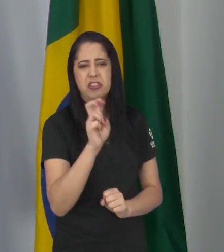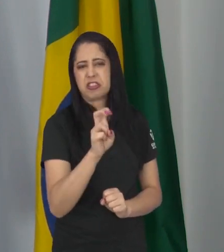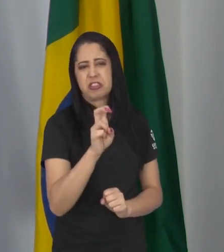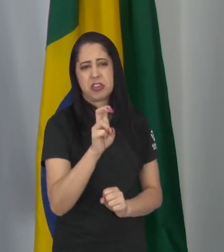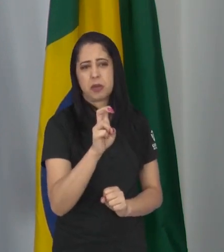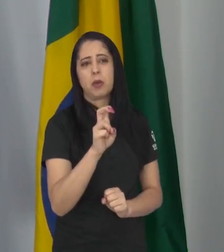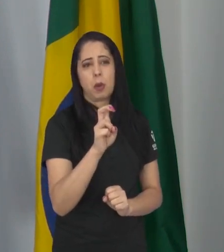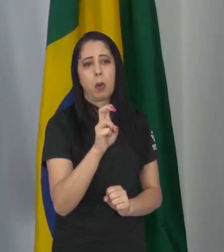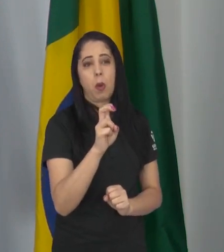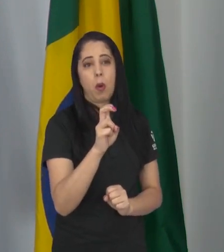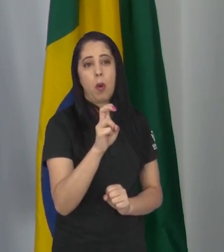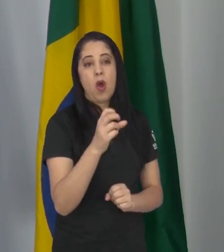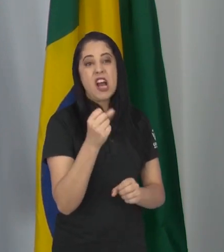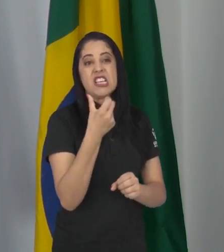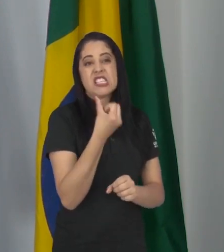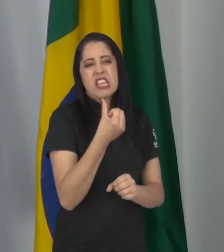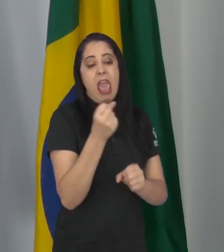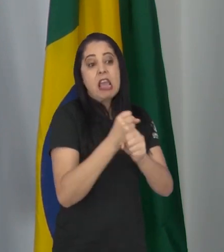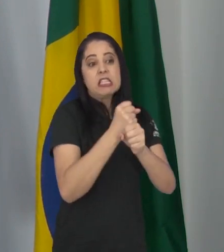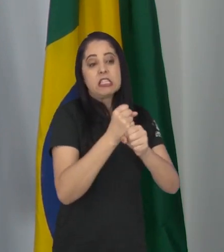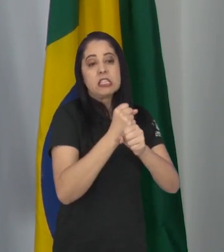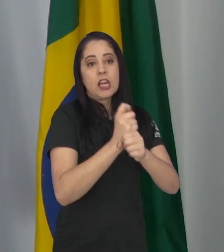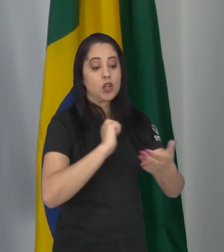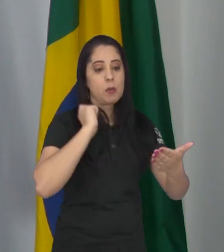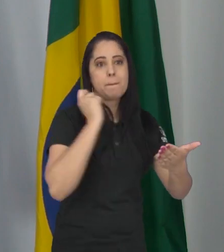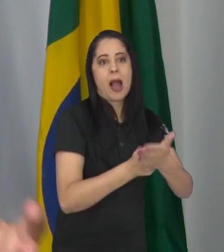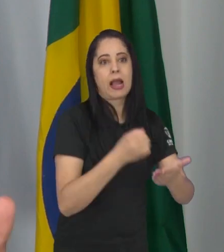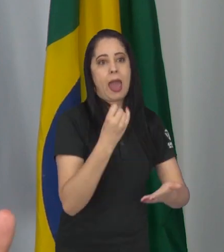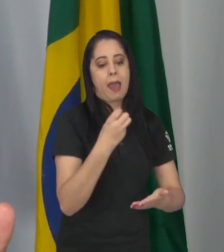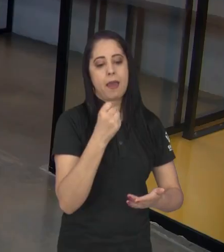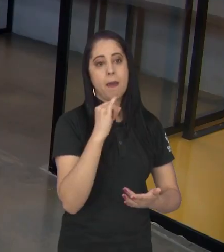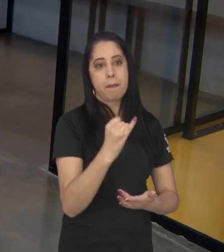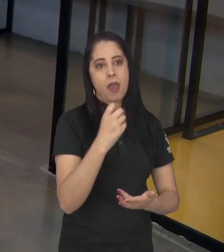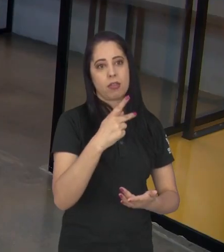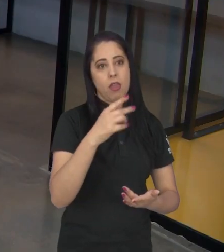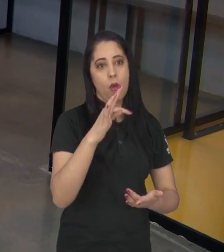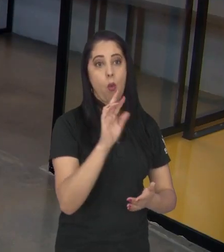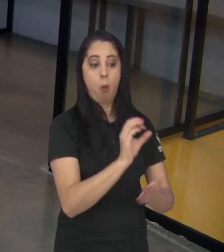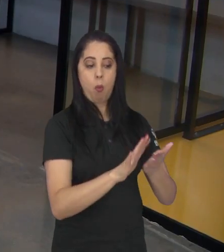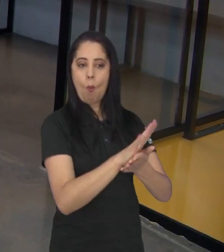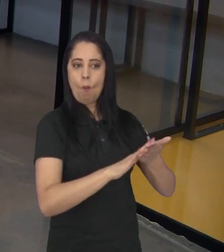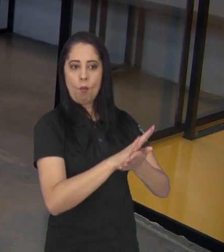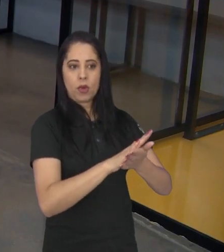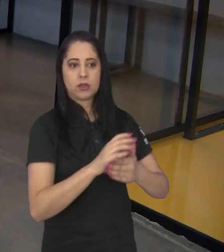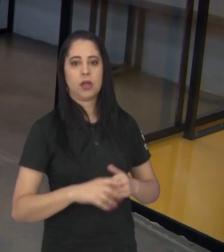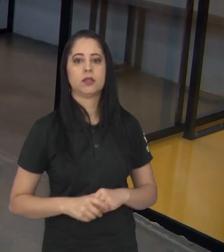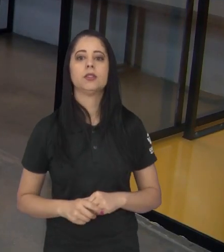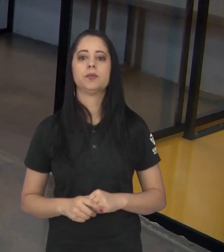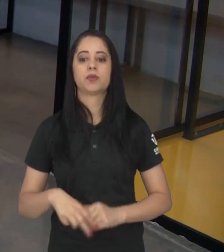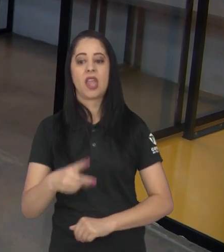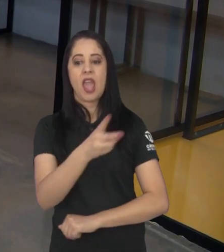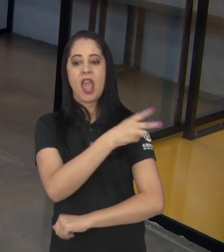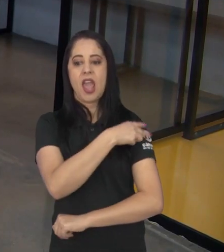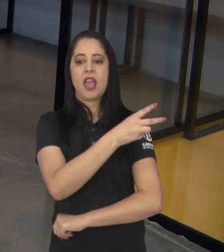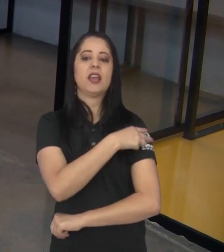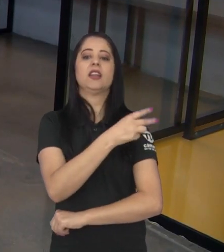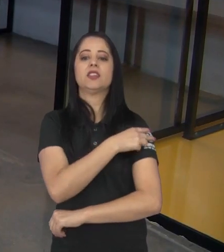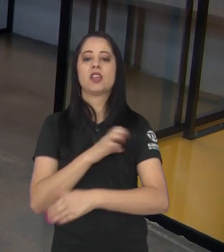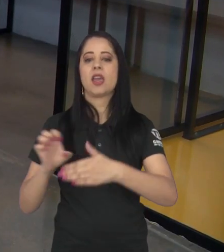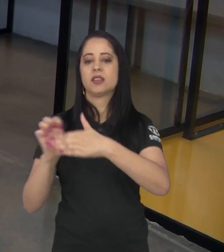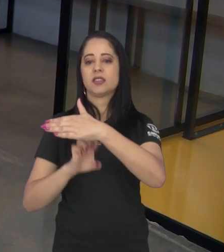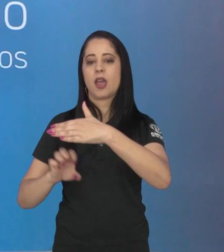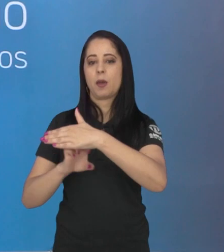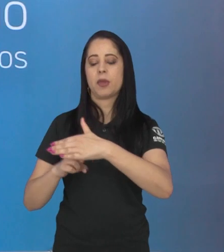4, 5, até 6 anos de isenção total do IPTU. Para Alessandro Valério, Head de Empreendedorismo